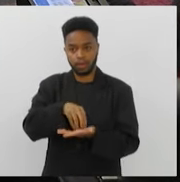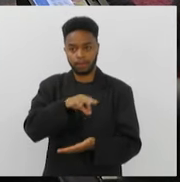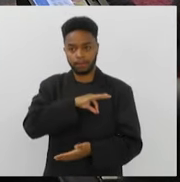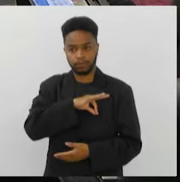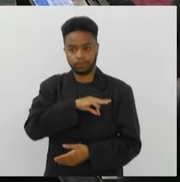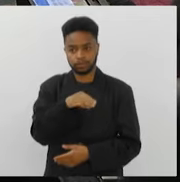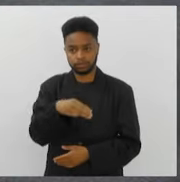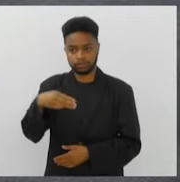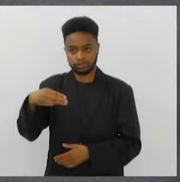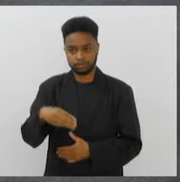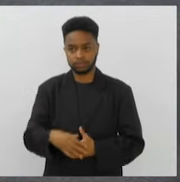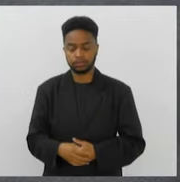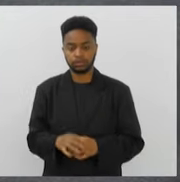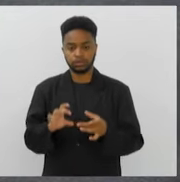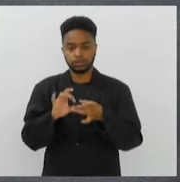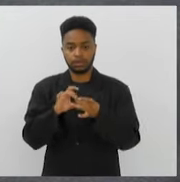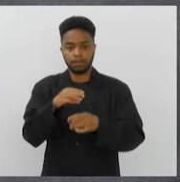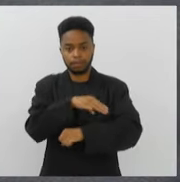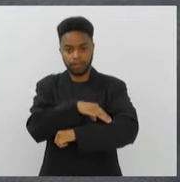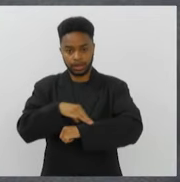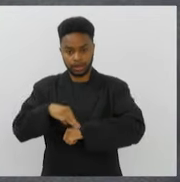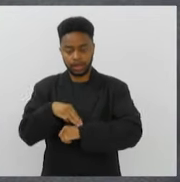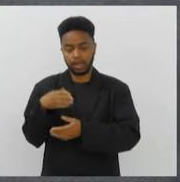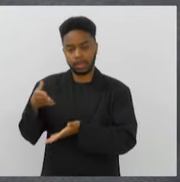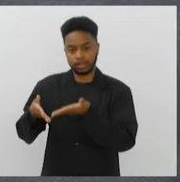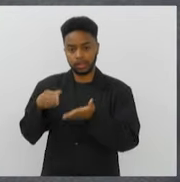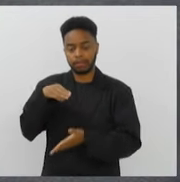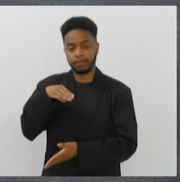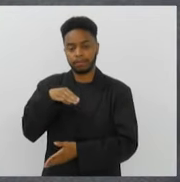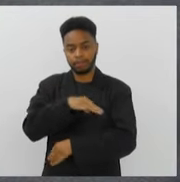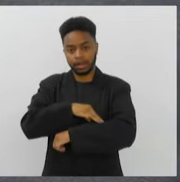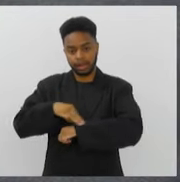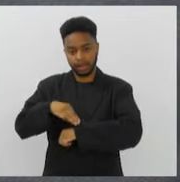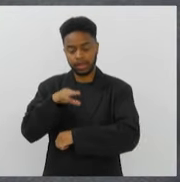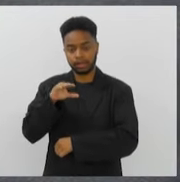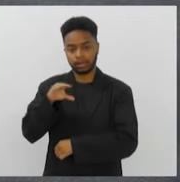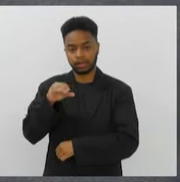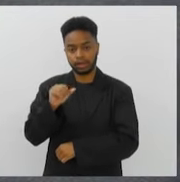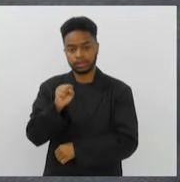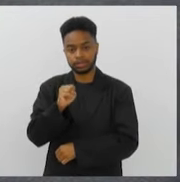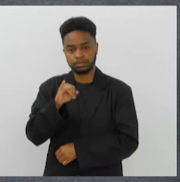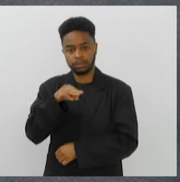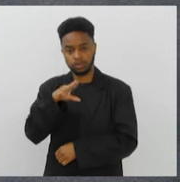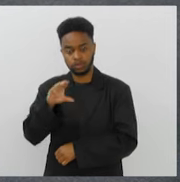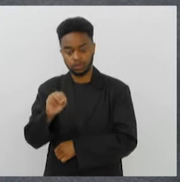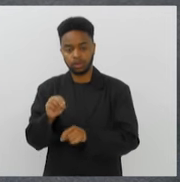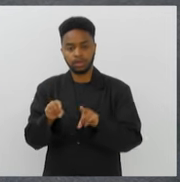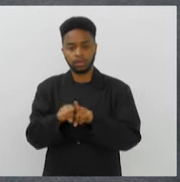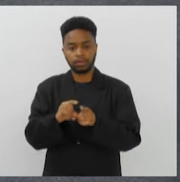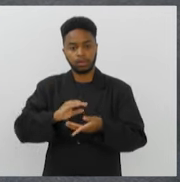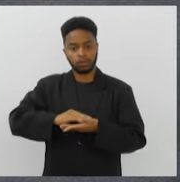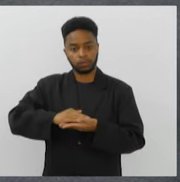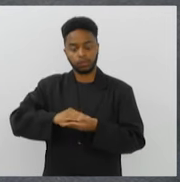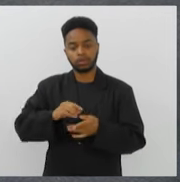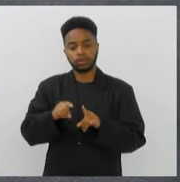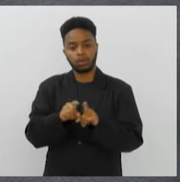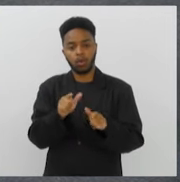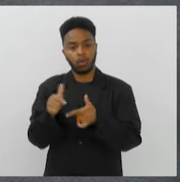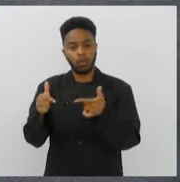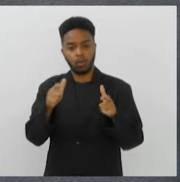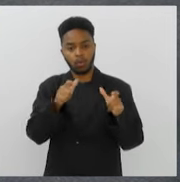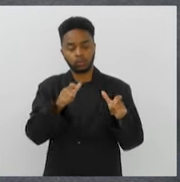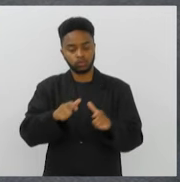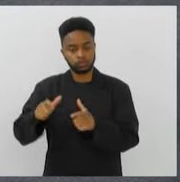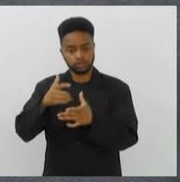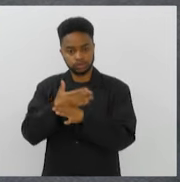Militar de Macaé, que atende Macaé, Casimiro, Conceição de Macabu, Rio das Ostras, Quissamã e